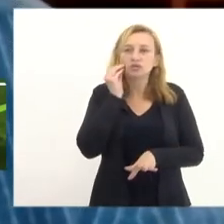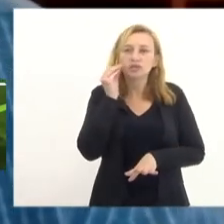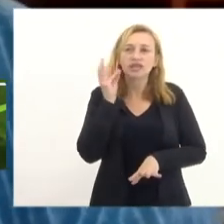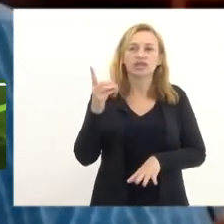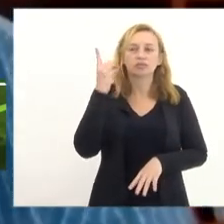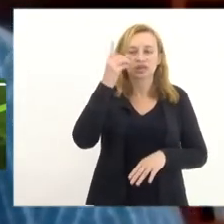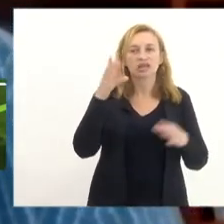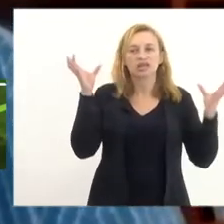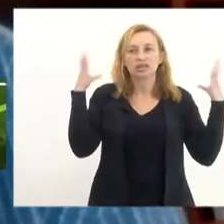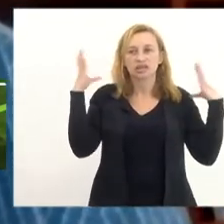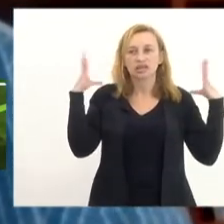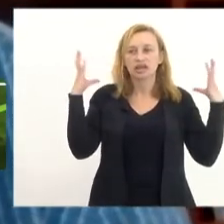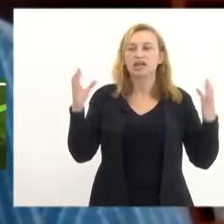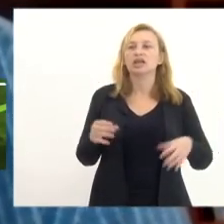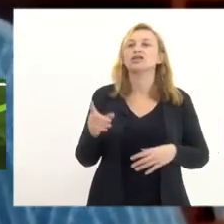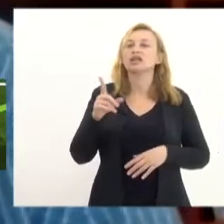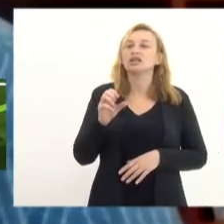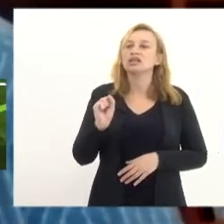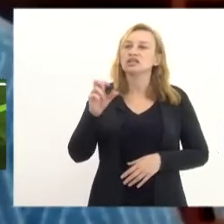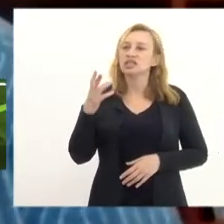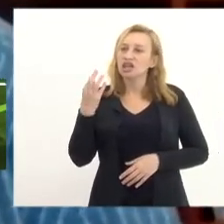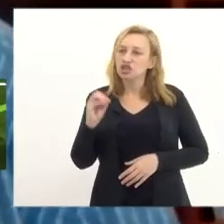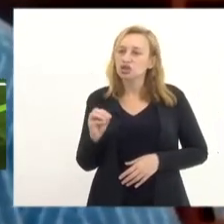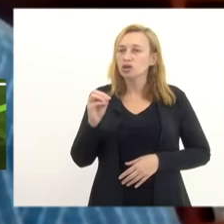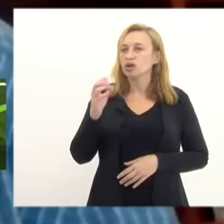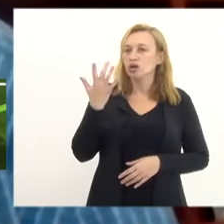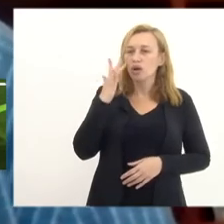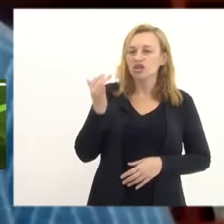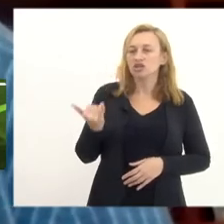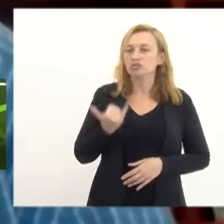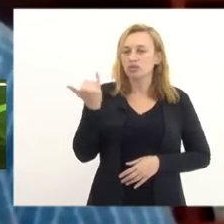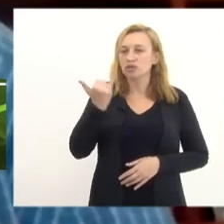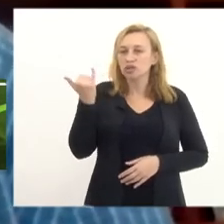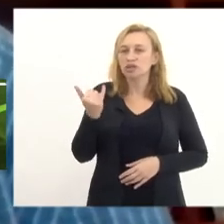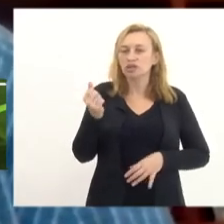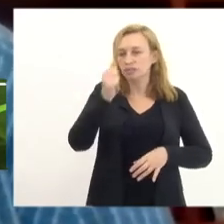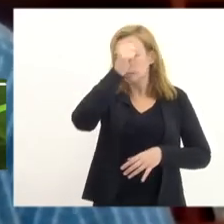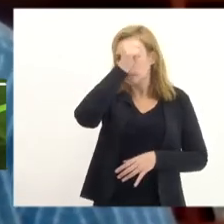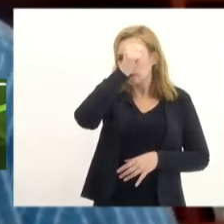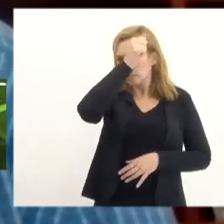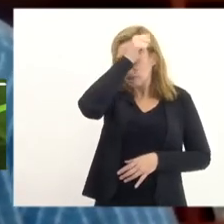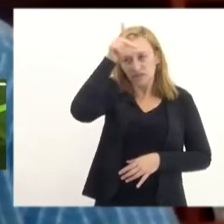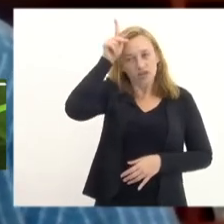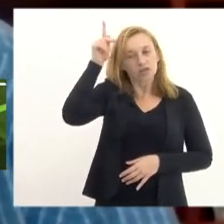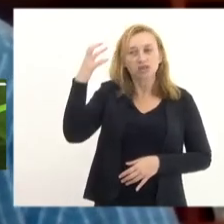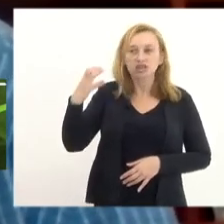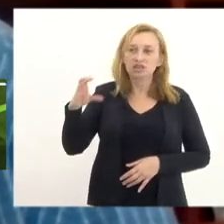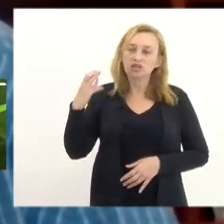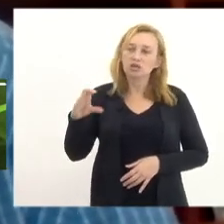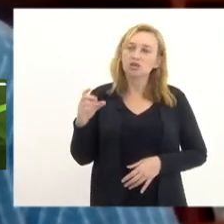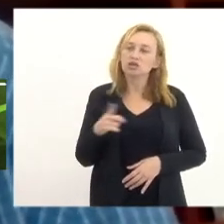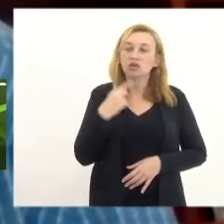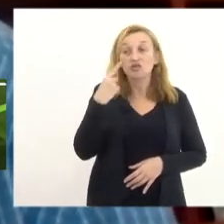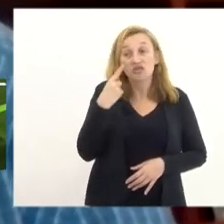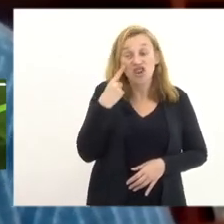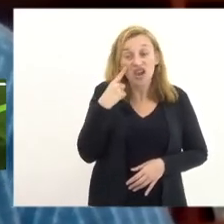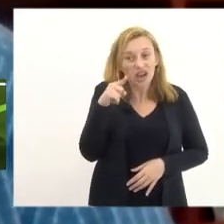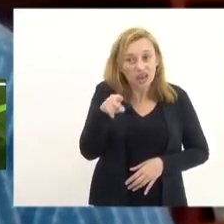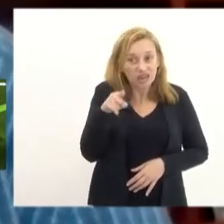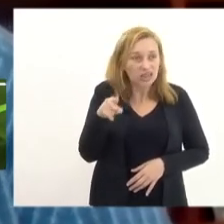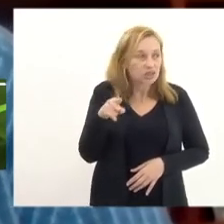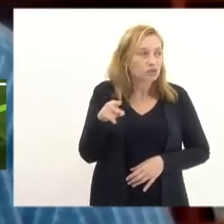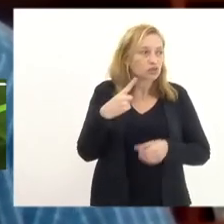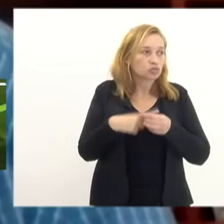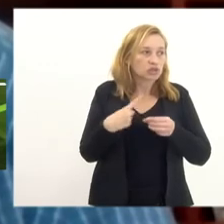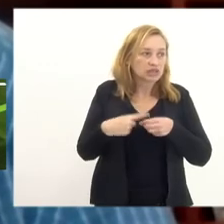Célia, e o Sérgio, eu acho que valia a pena, Sérgio, da Prefeitura de Niterói, e a gente tentar ver aí os